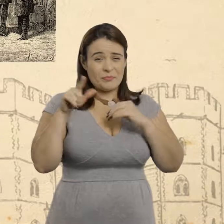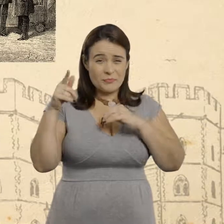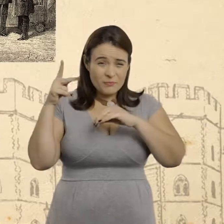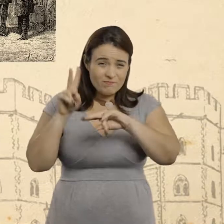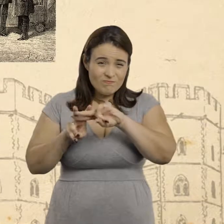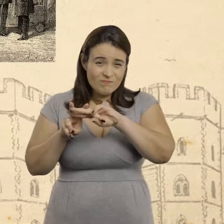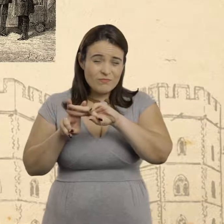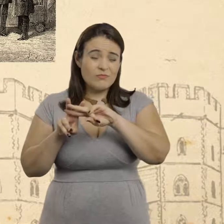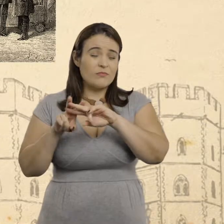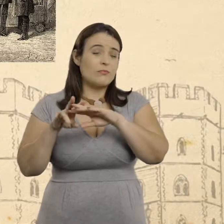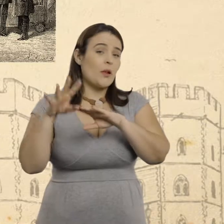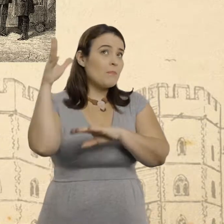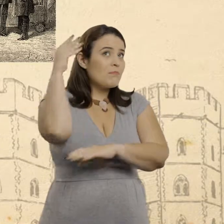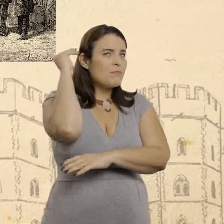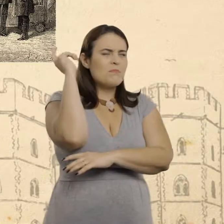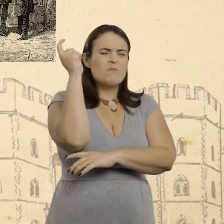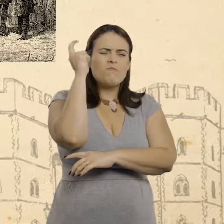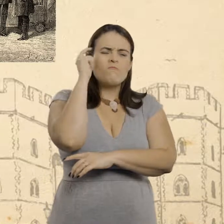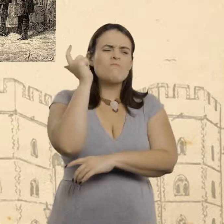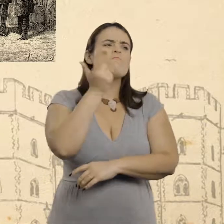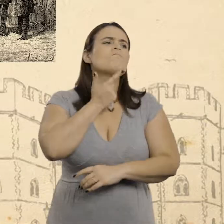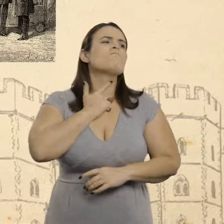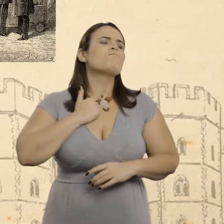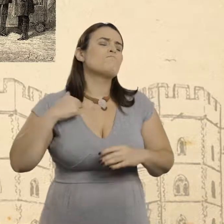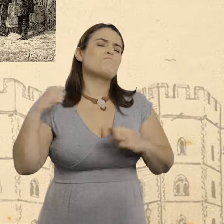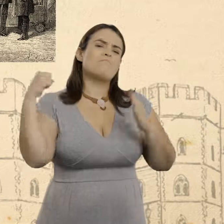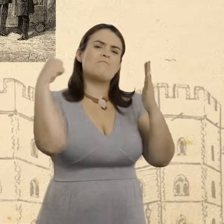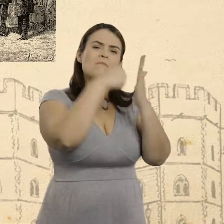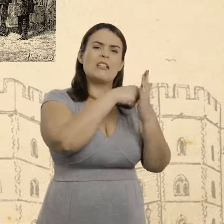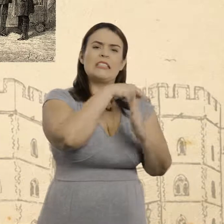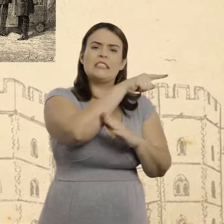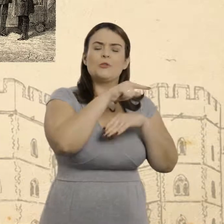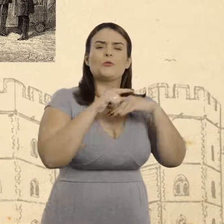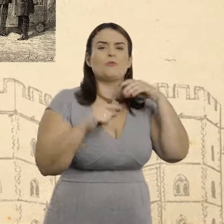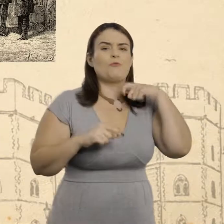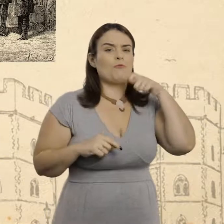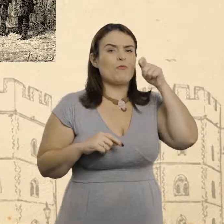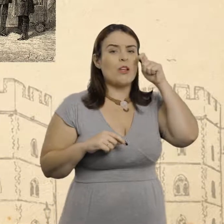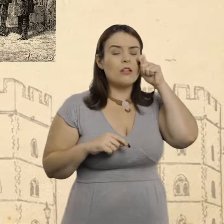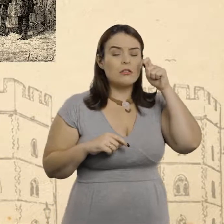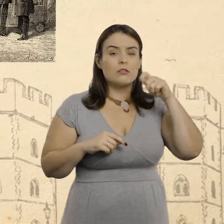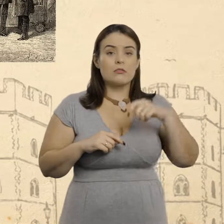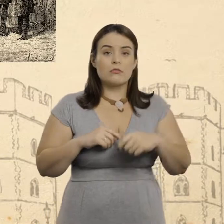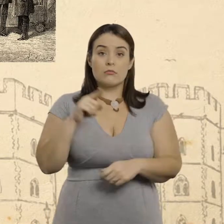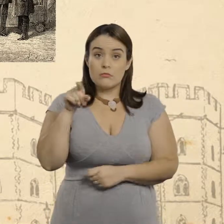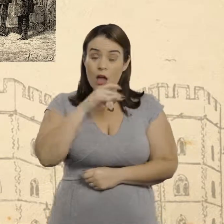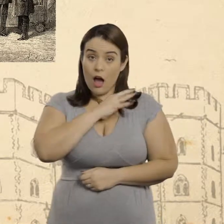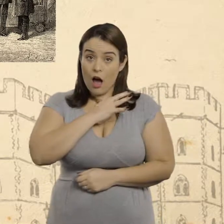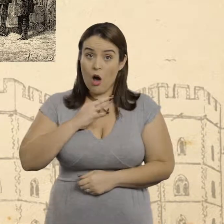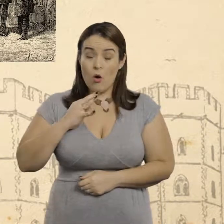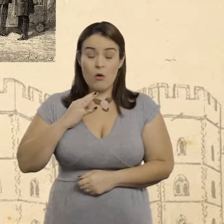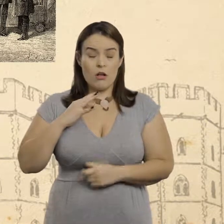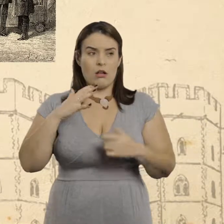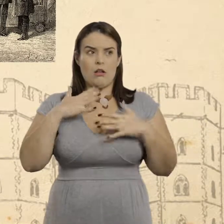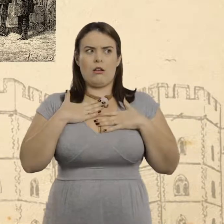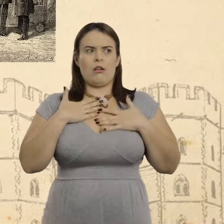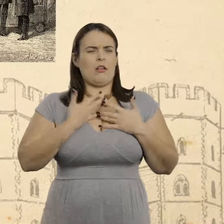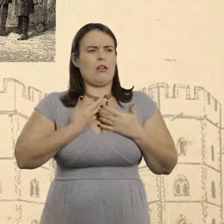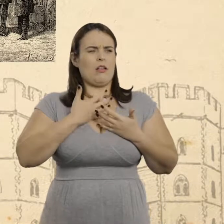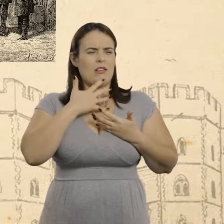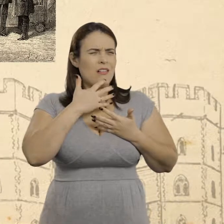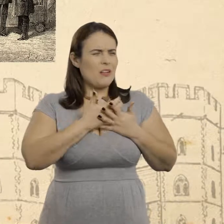teve vontade de bater no detetive Fix. Aouda ficou muito surpresa, mas não entendeu nada do que estava